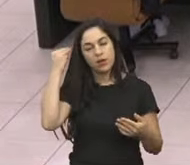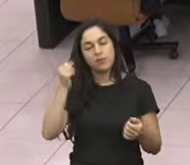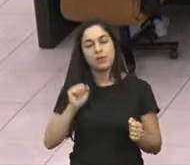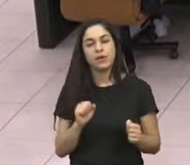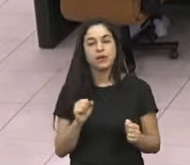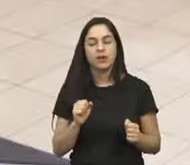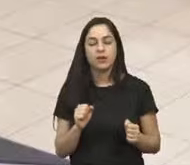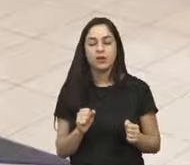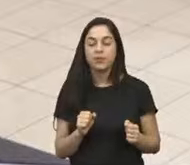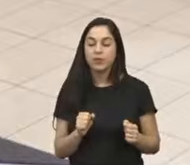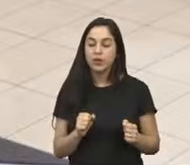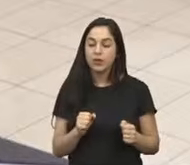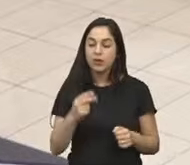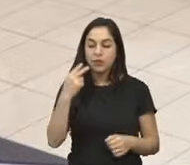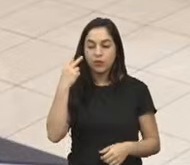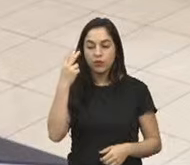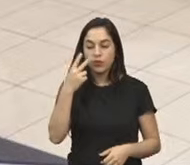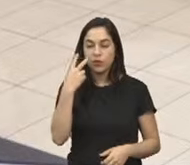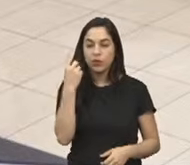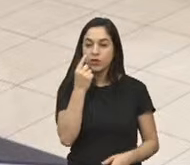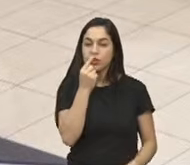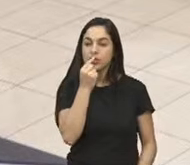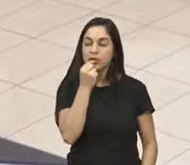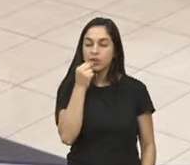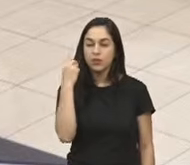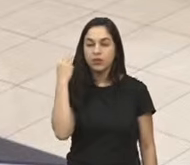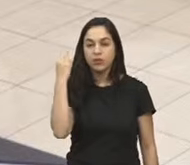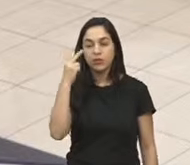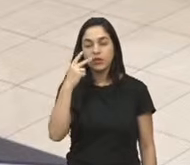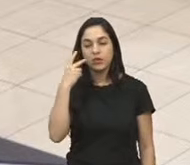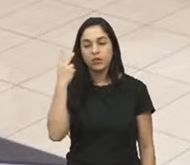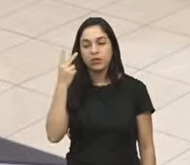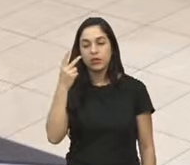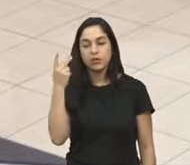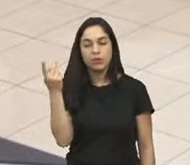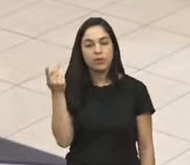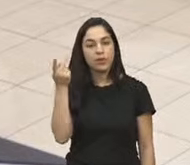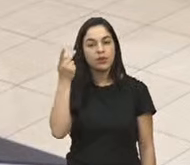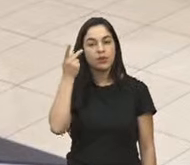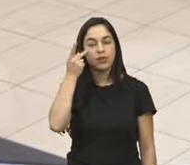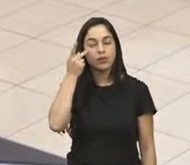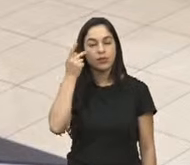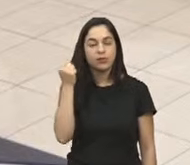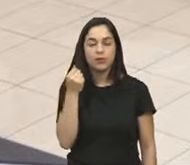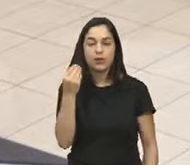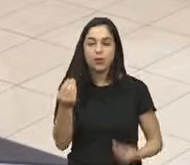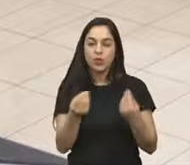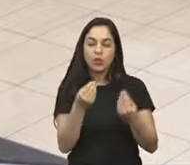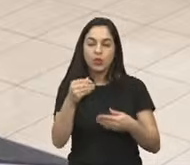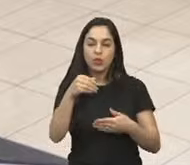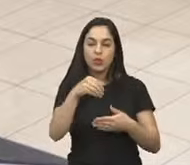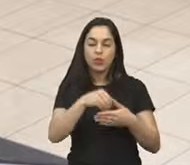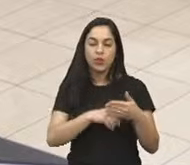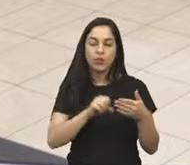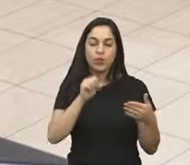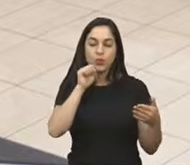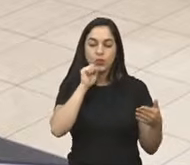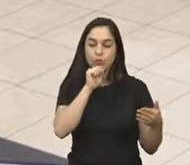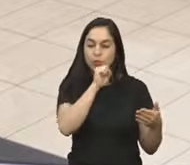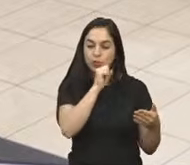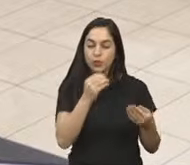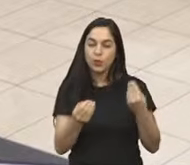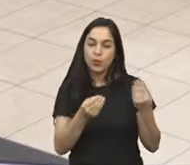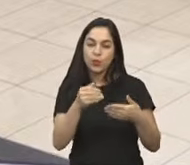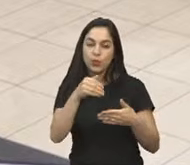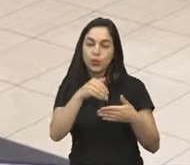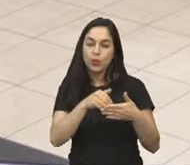voto o vereador Neto Alves. Como voto o vereador Paulinho dos Condutores. Como voto o vereador Silfar, de Cidade de Salvador.